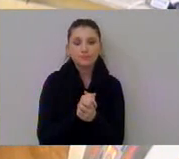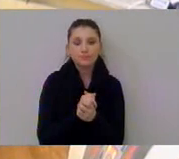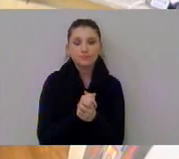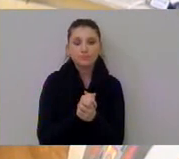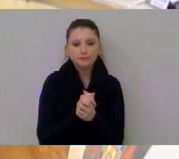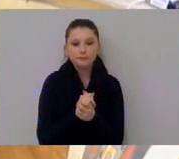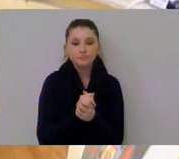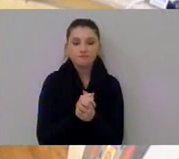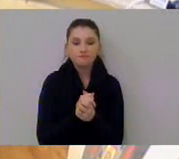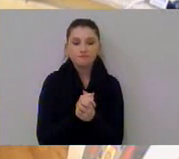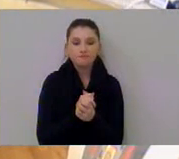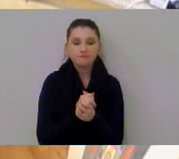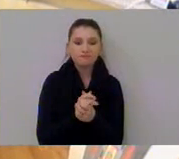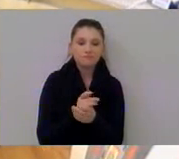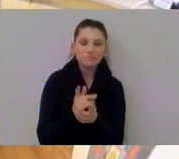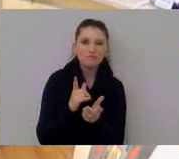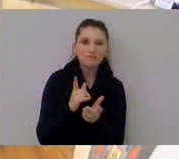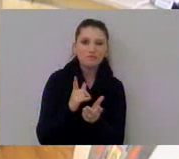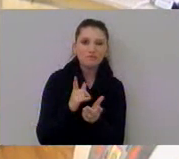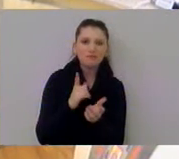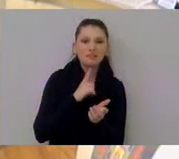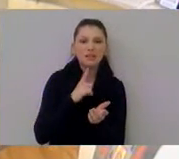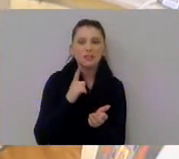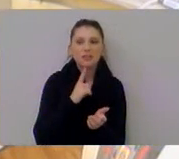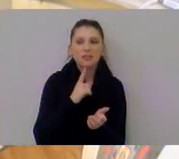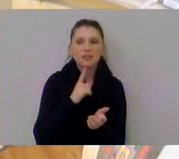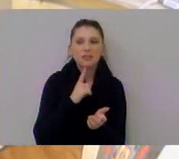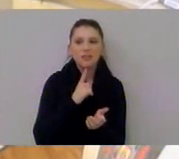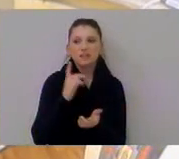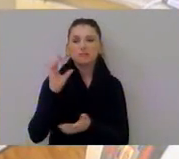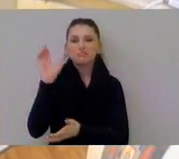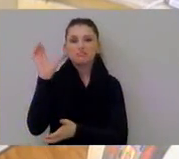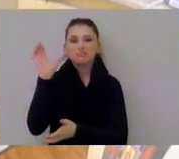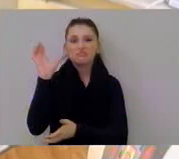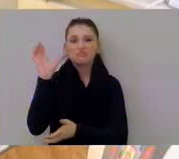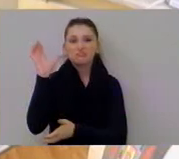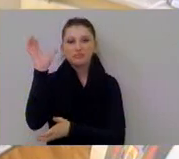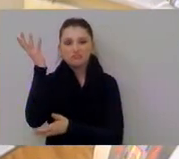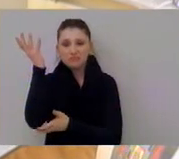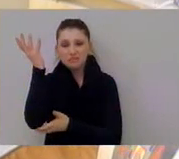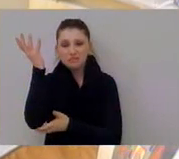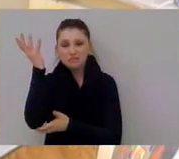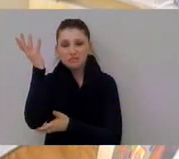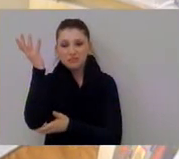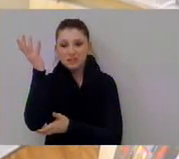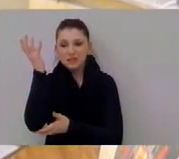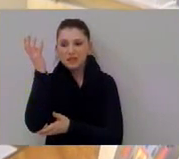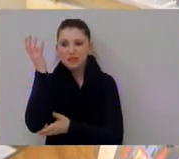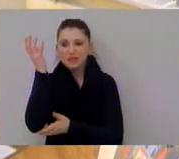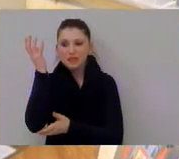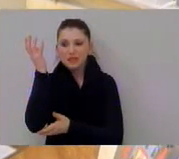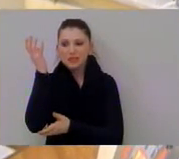estão podres, sem cabeceiras e sem condições.